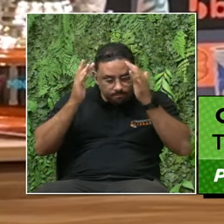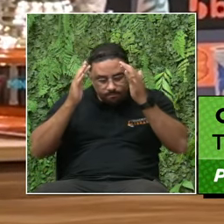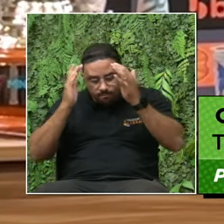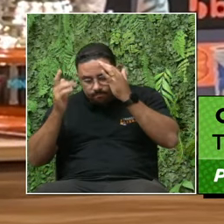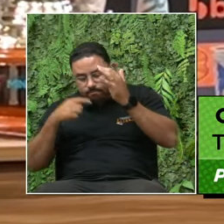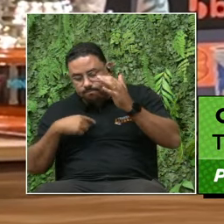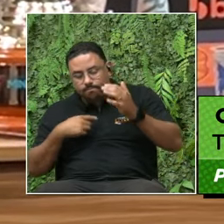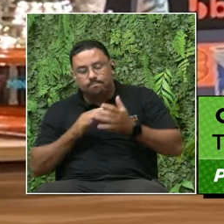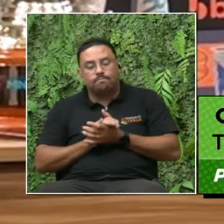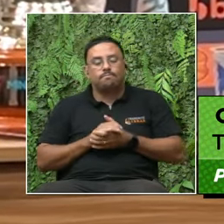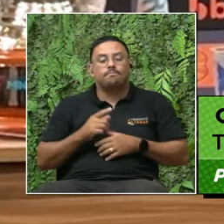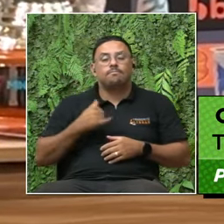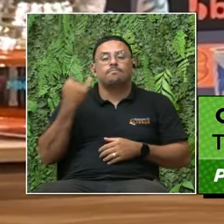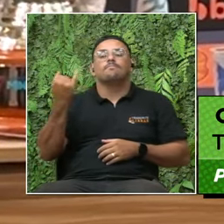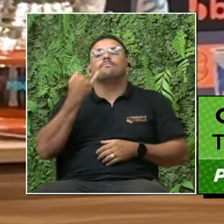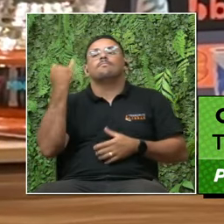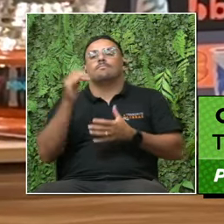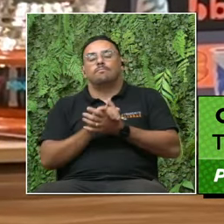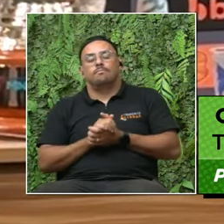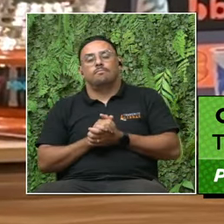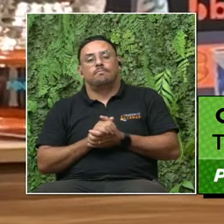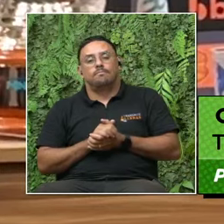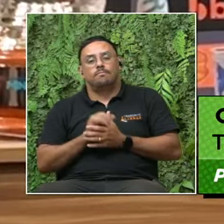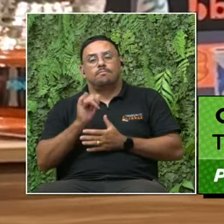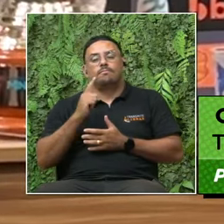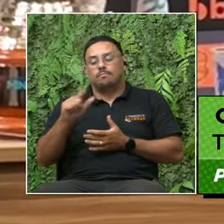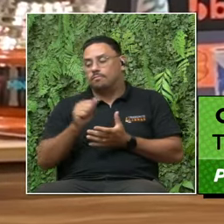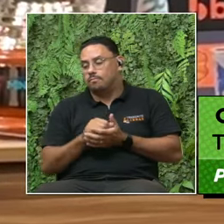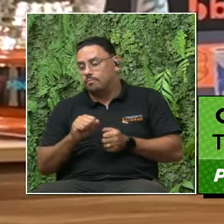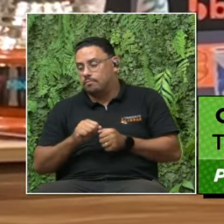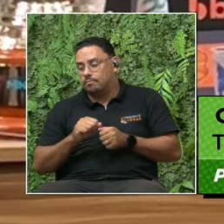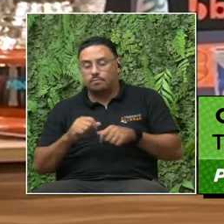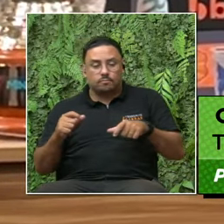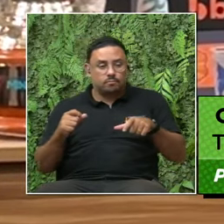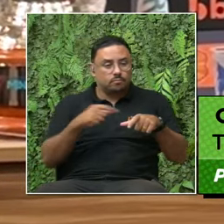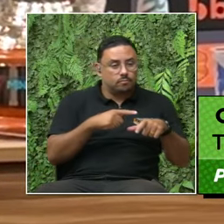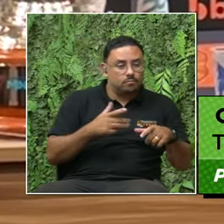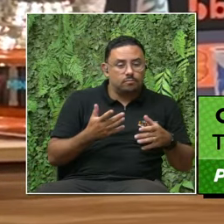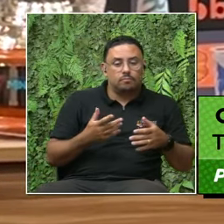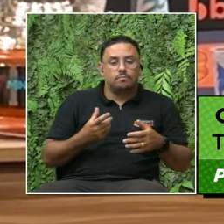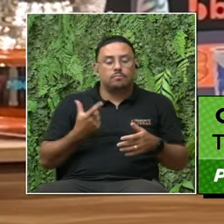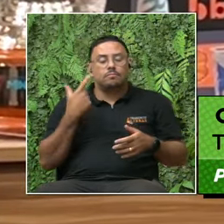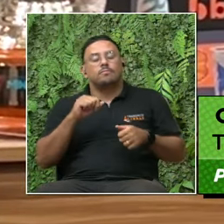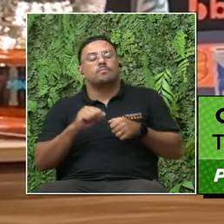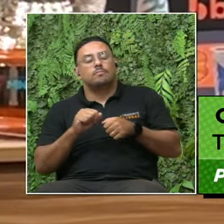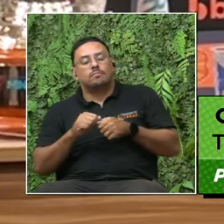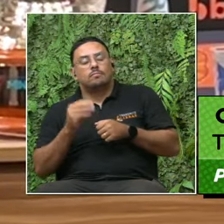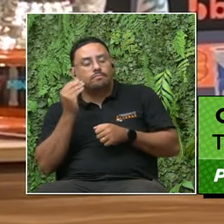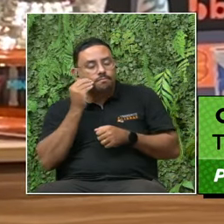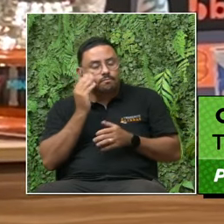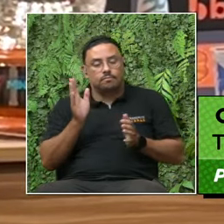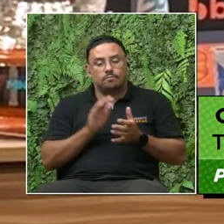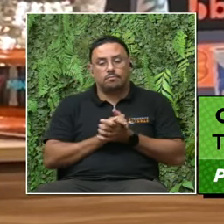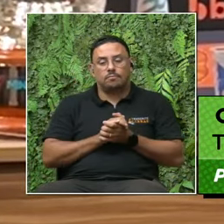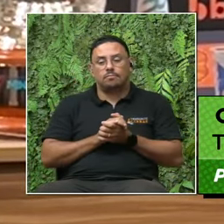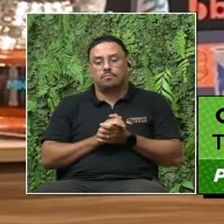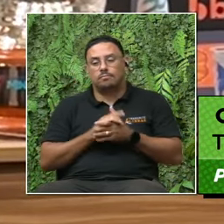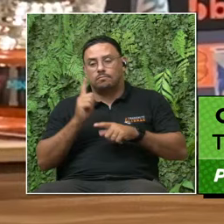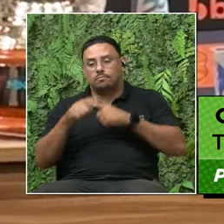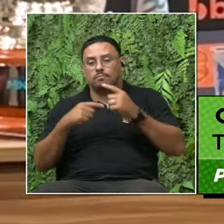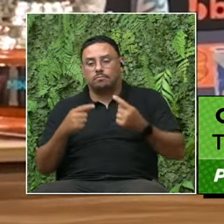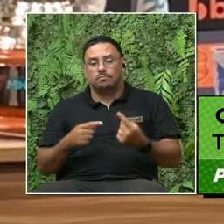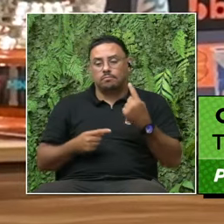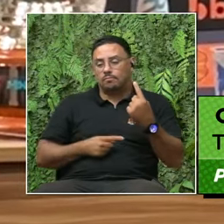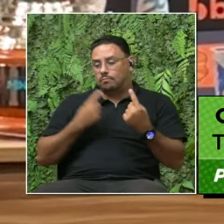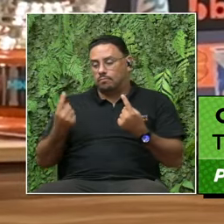juega es fundamental si nosotros Cuando recibimos el gol no huos seguido intentando primero empatar Y después